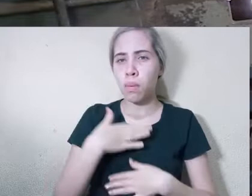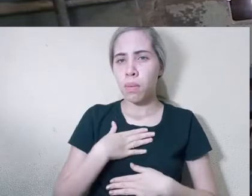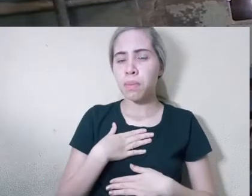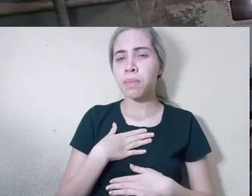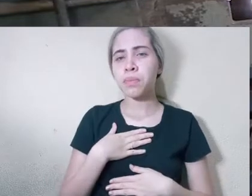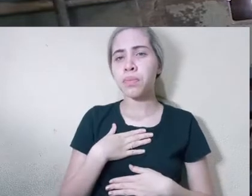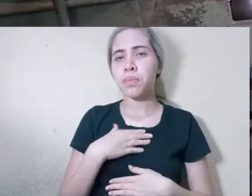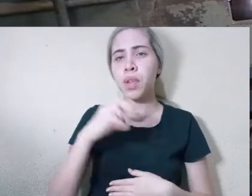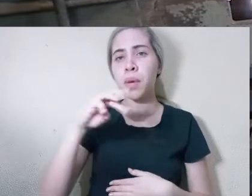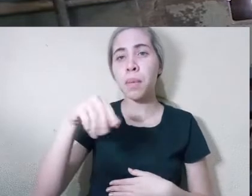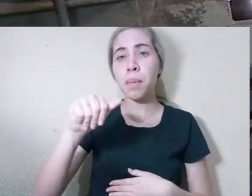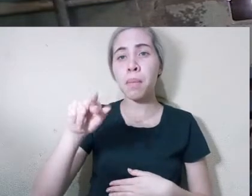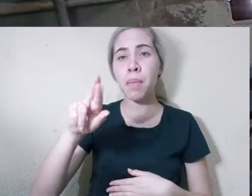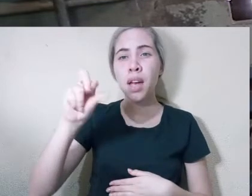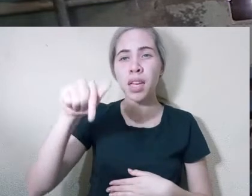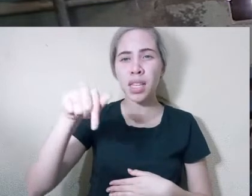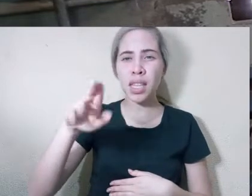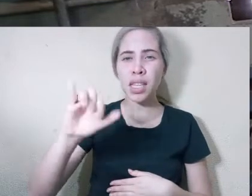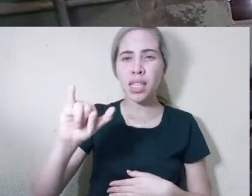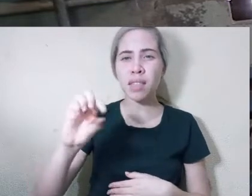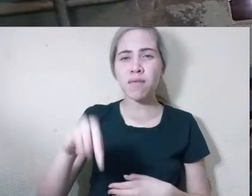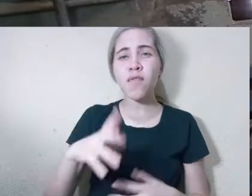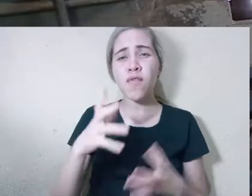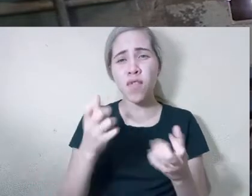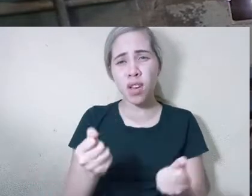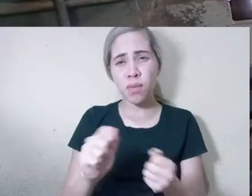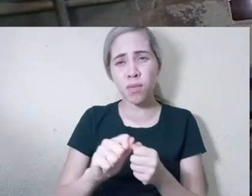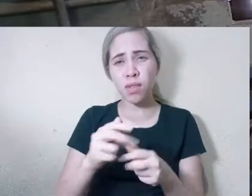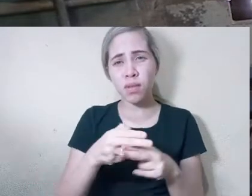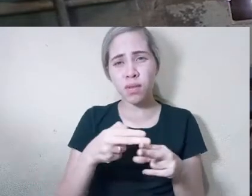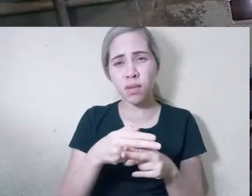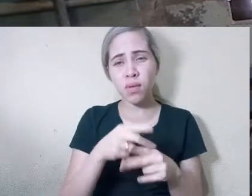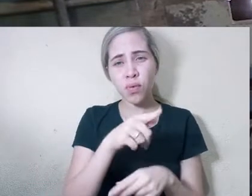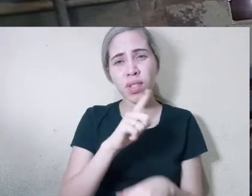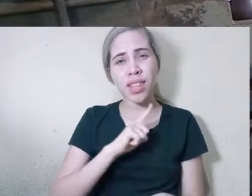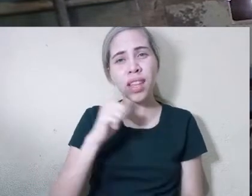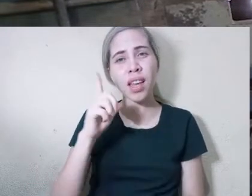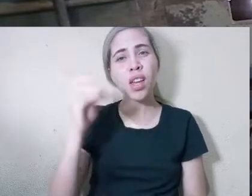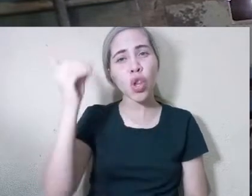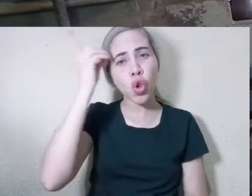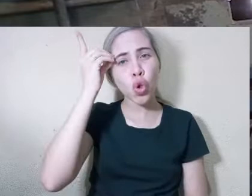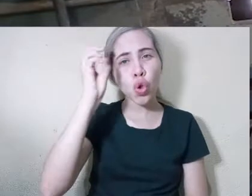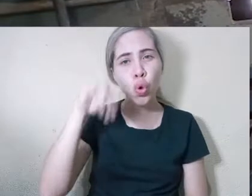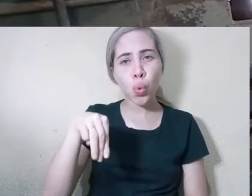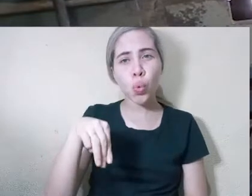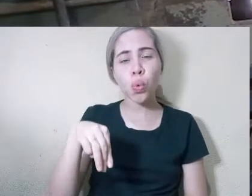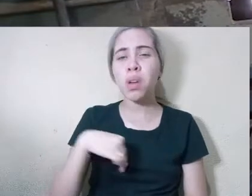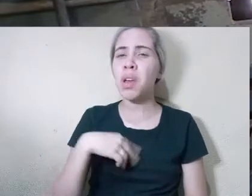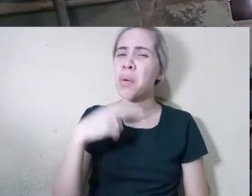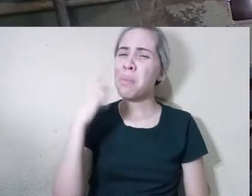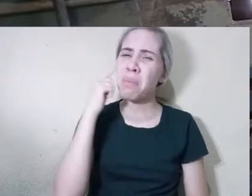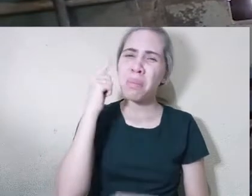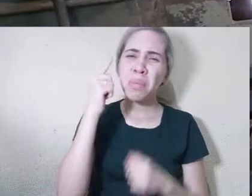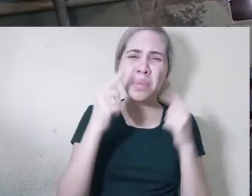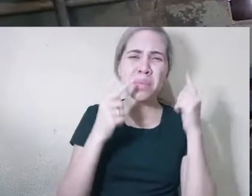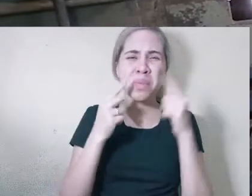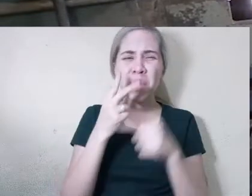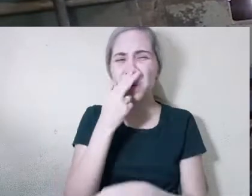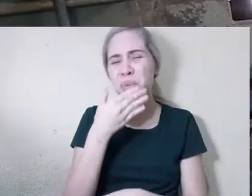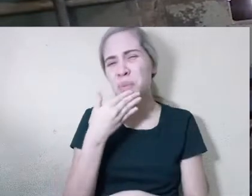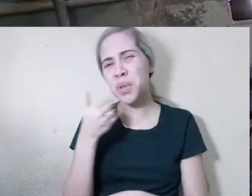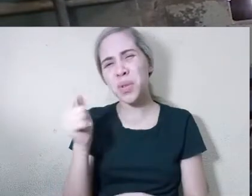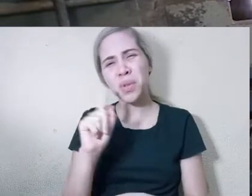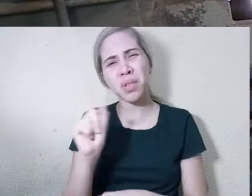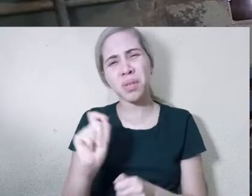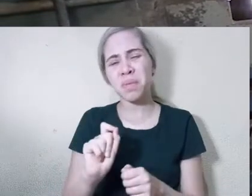Marquinhos, vamos fazer faca. Você tem o dom, vamos fazer faca. Eu, rapaz, não vou mexer com isso. Aí